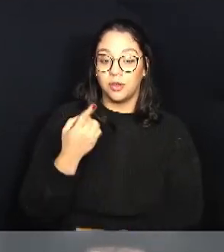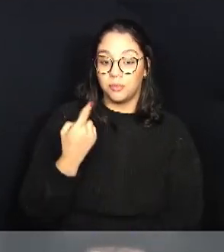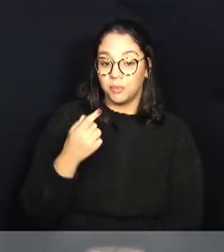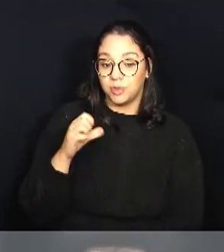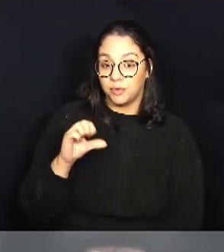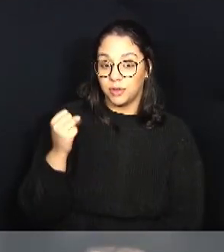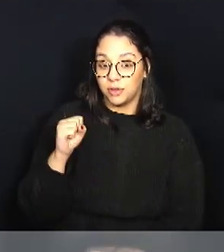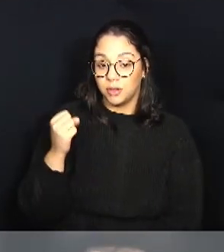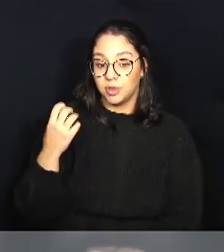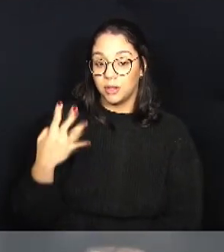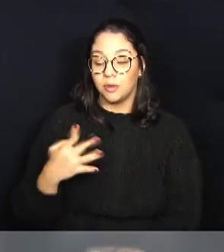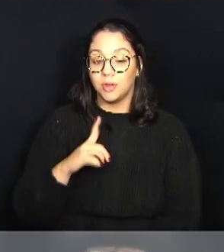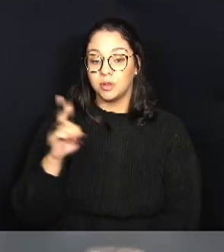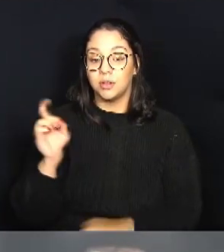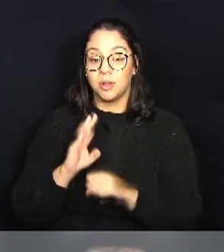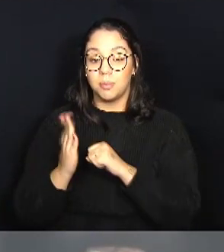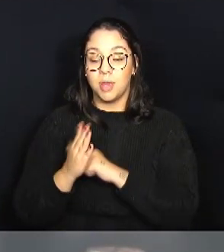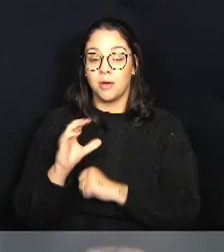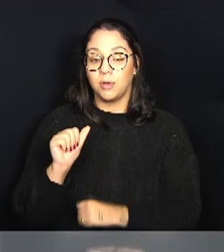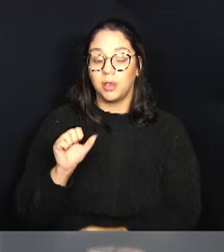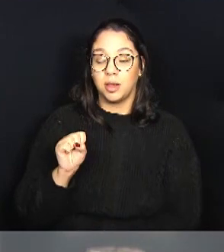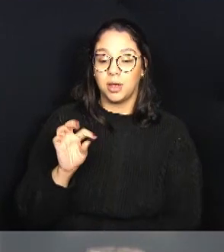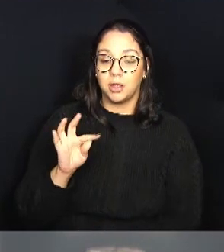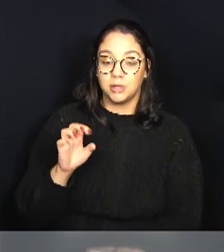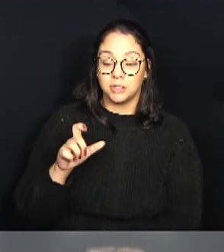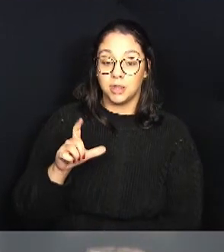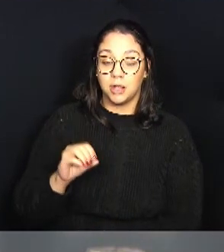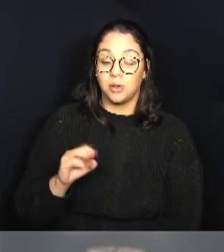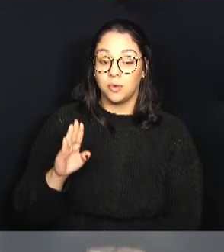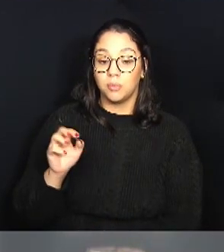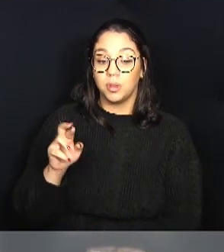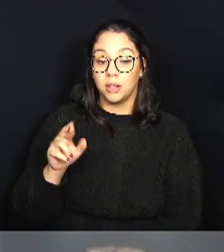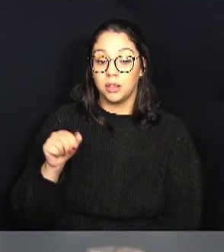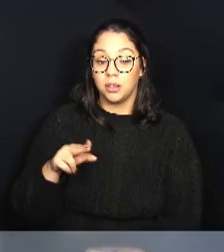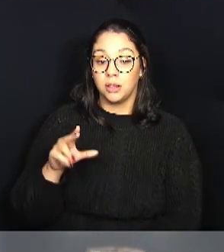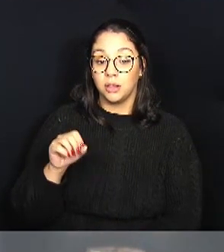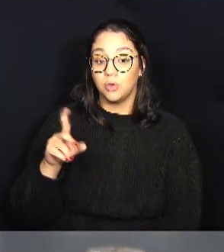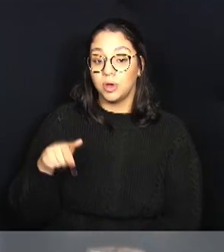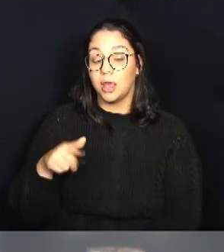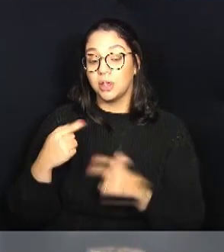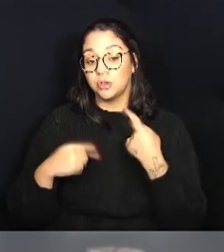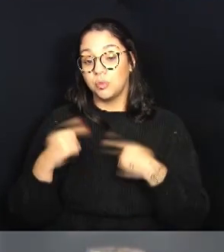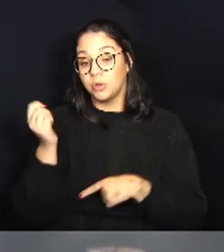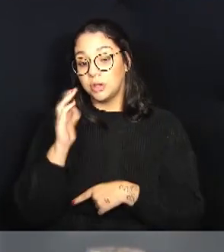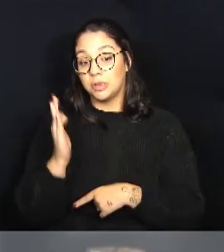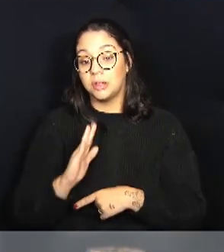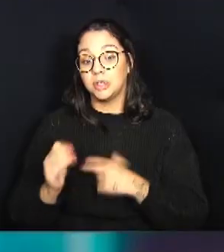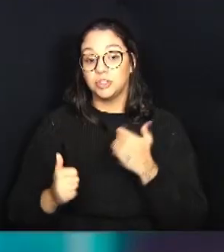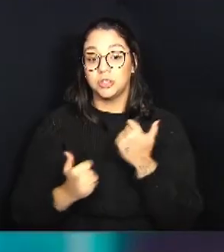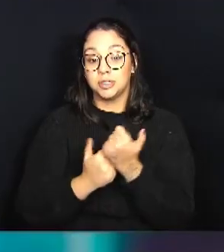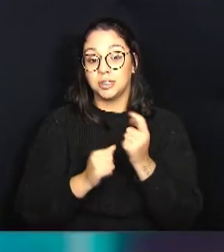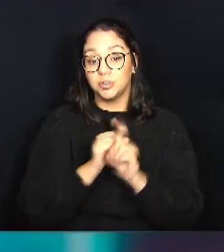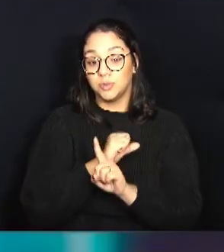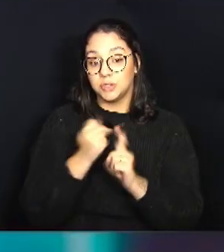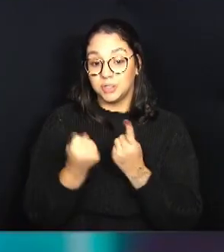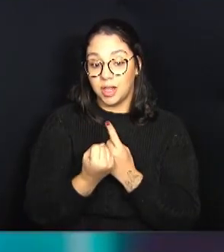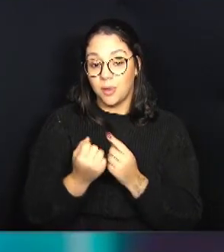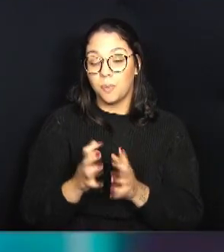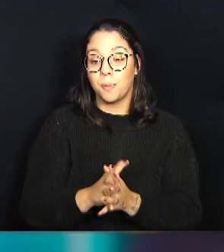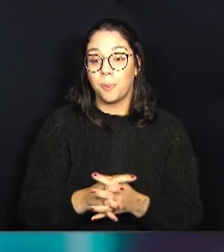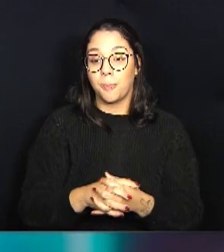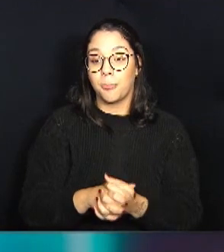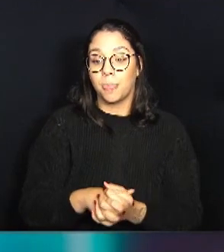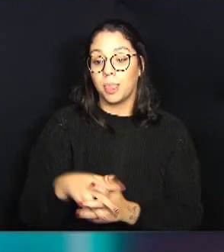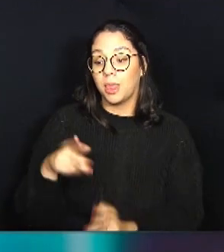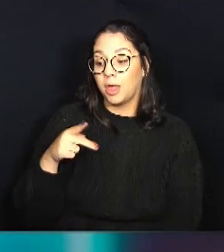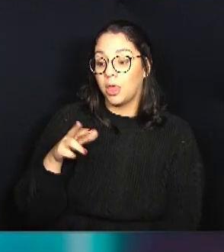1984 na Vila Castelo Branco, a partir das diretrizes da Política Nacional da Assistência Social. O Progem cuida